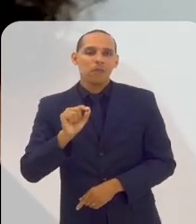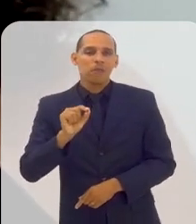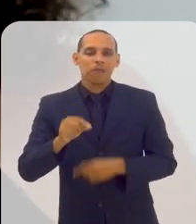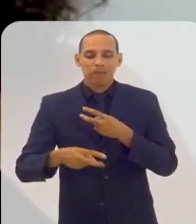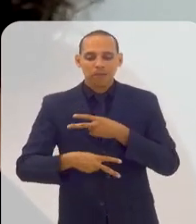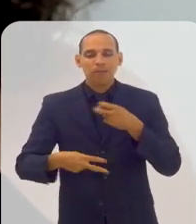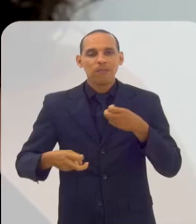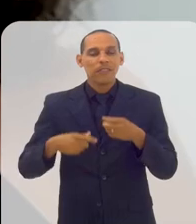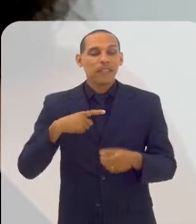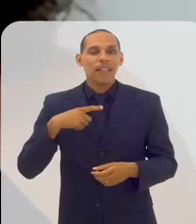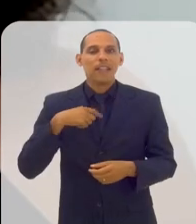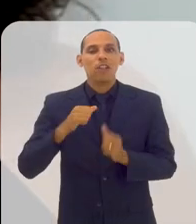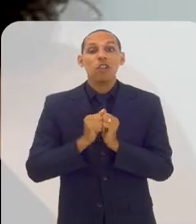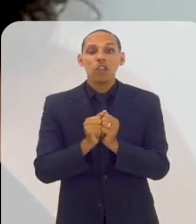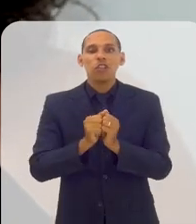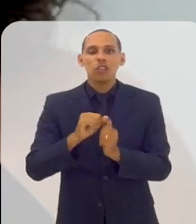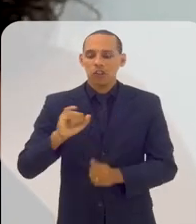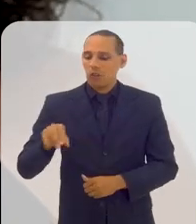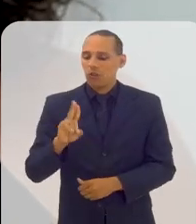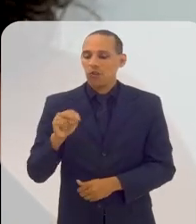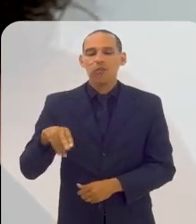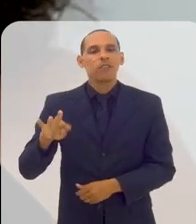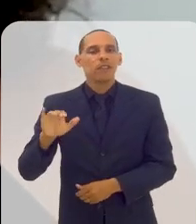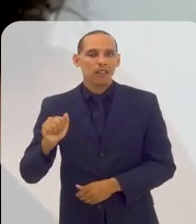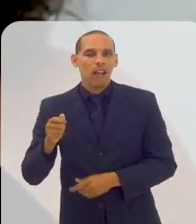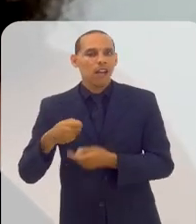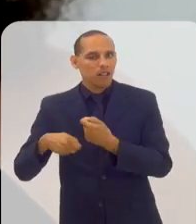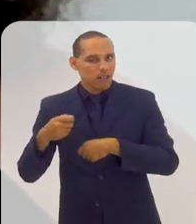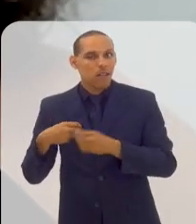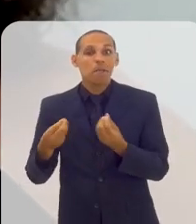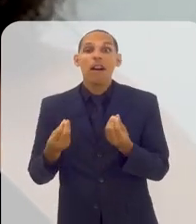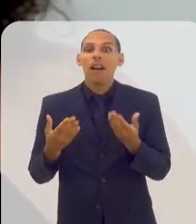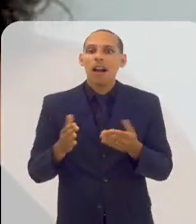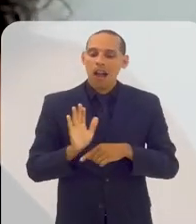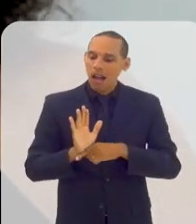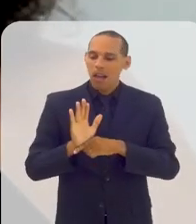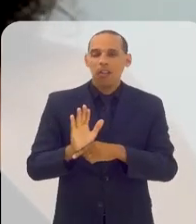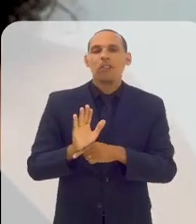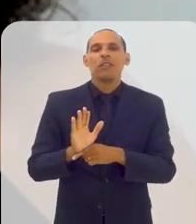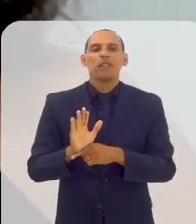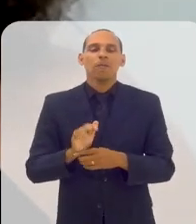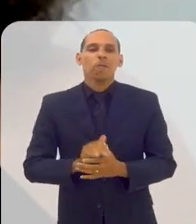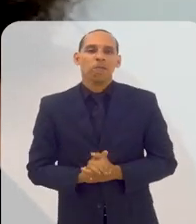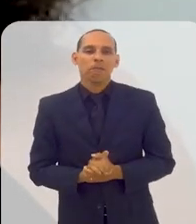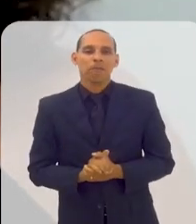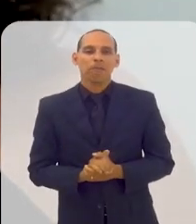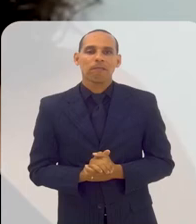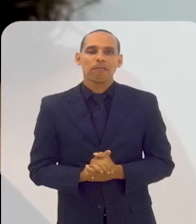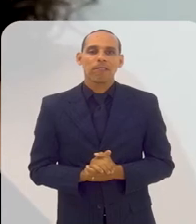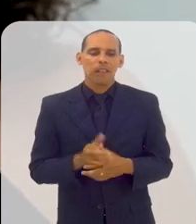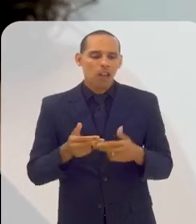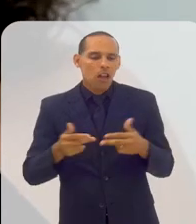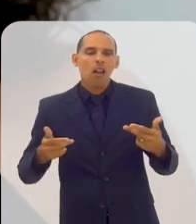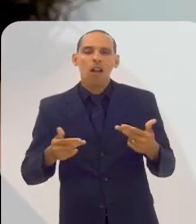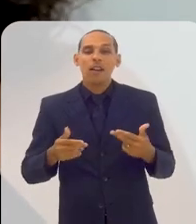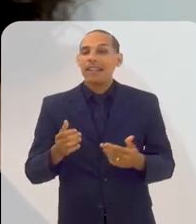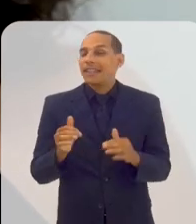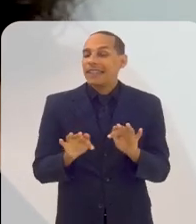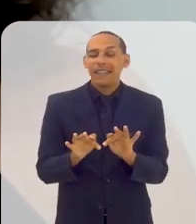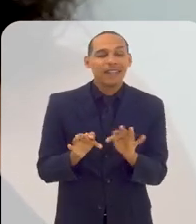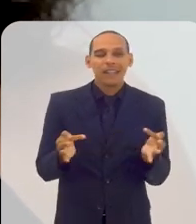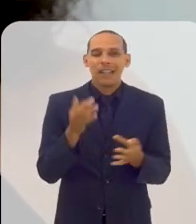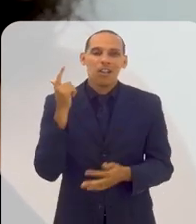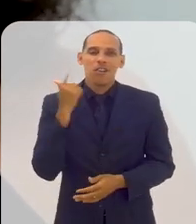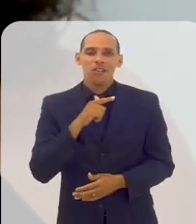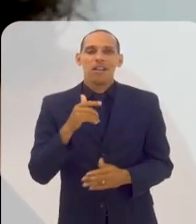do acento né que o SEBRAE tem na junta comercial do estado no Cogi para poder fazer caminhar de uma forma